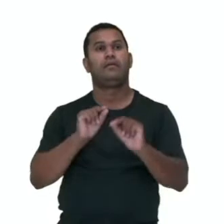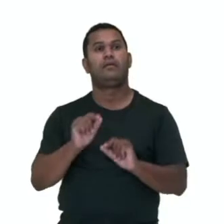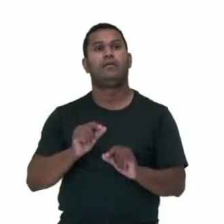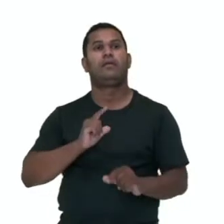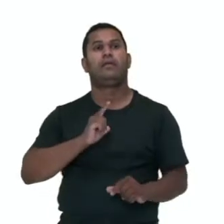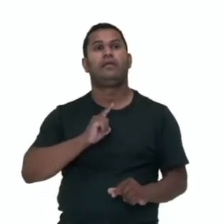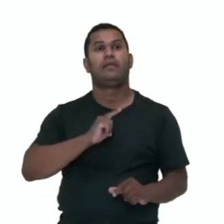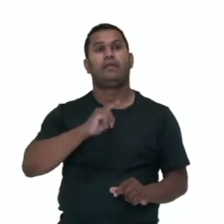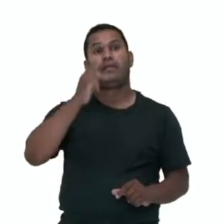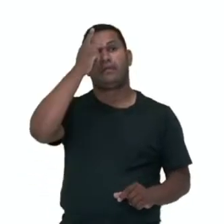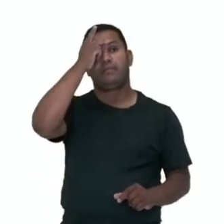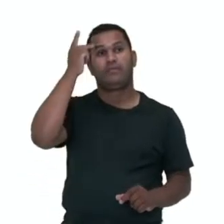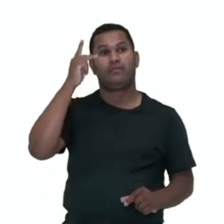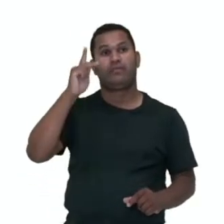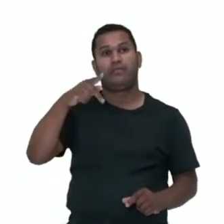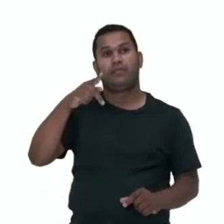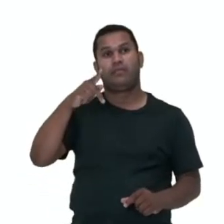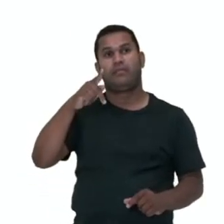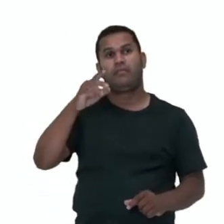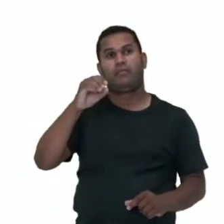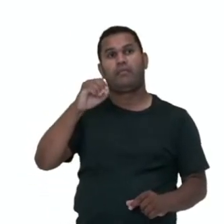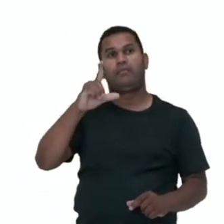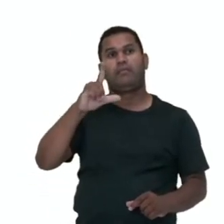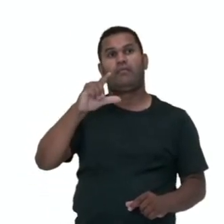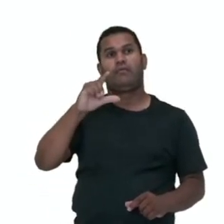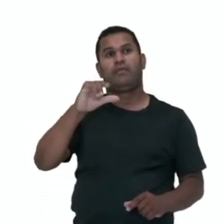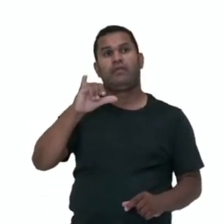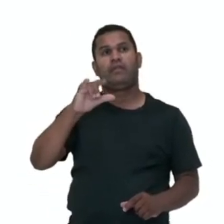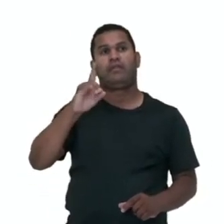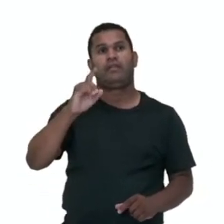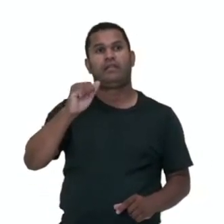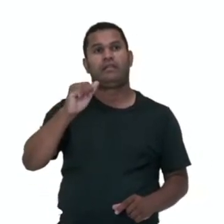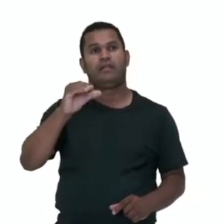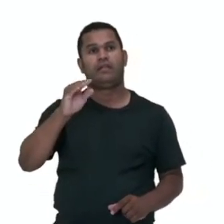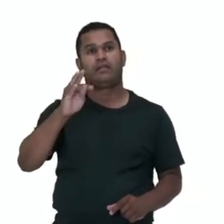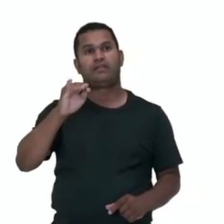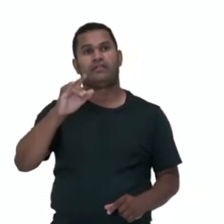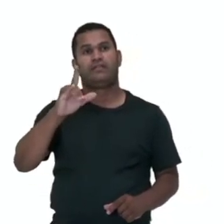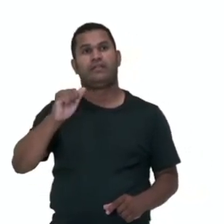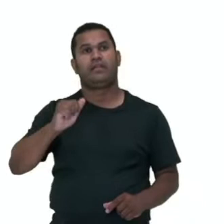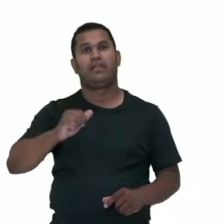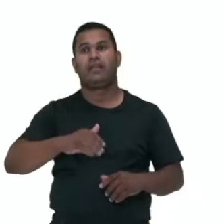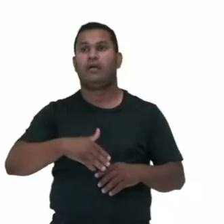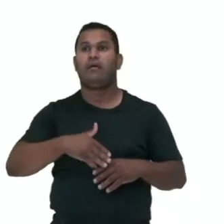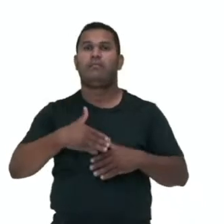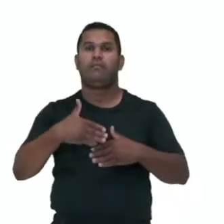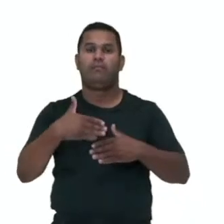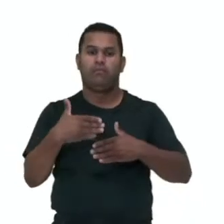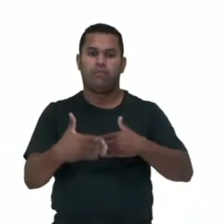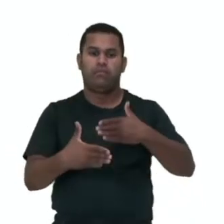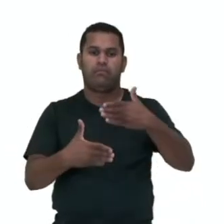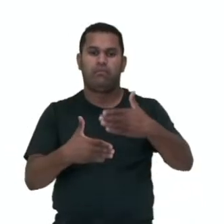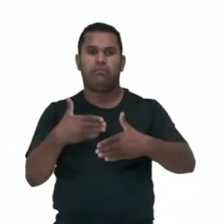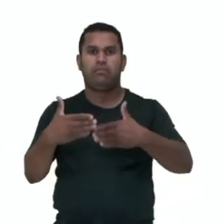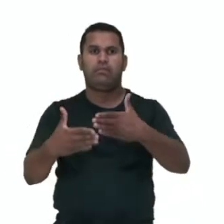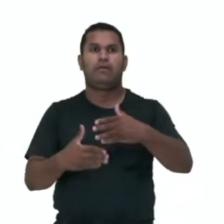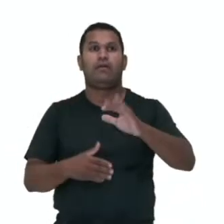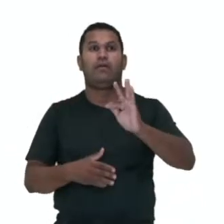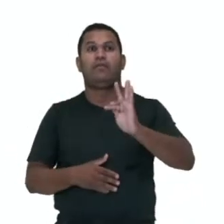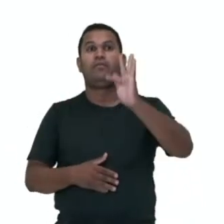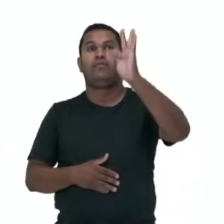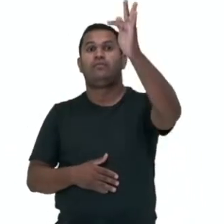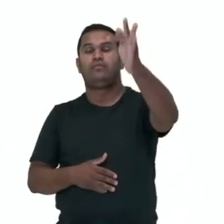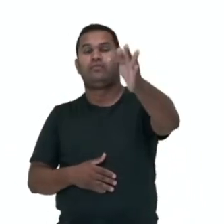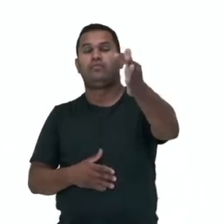determina a polidactilia é dominante, toda a espécie humana terá 6 dedos mais dia ou menos dia, certo? Errado.